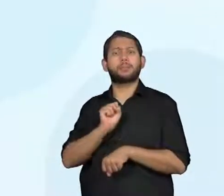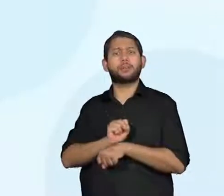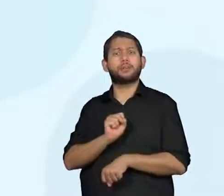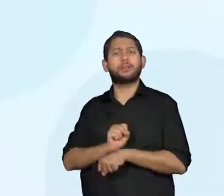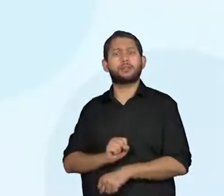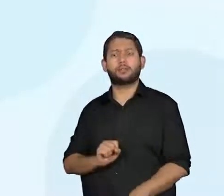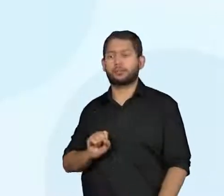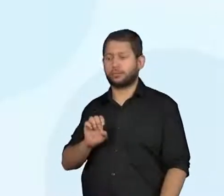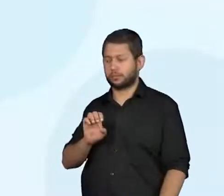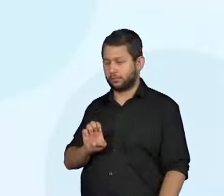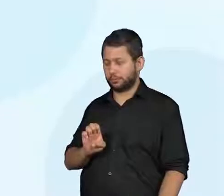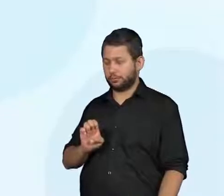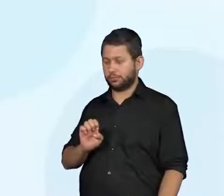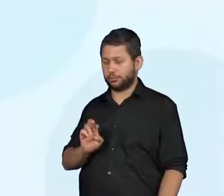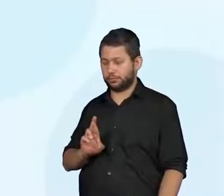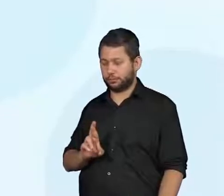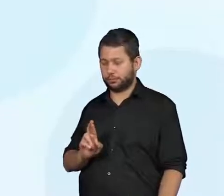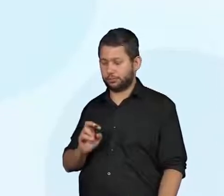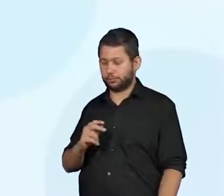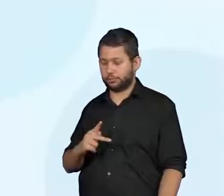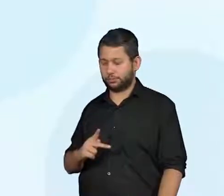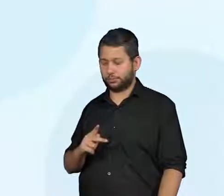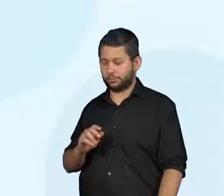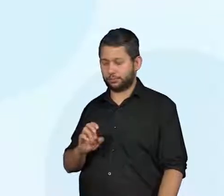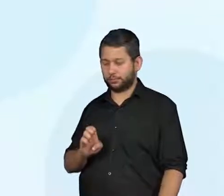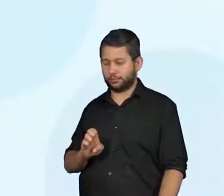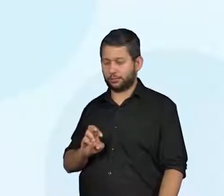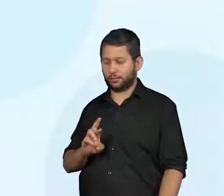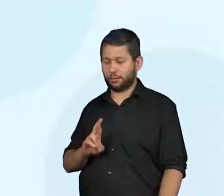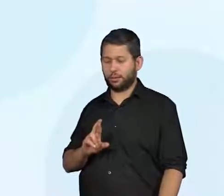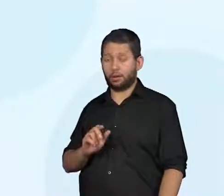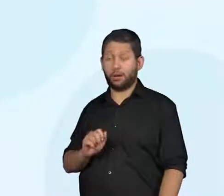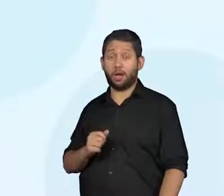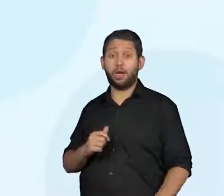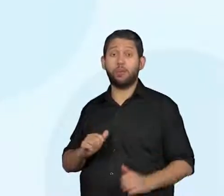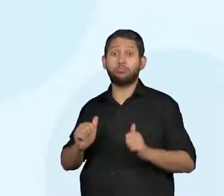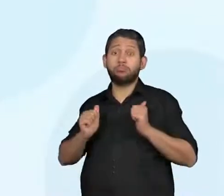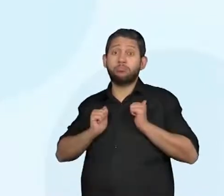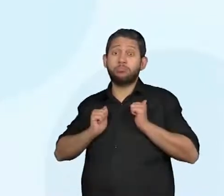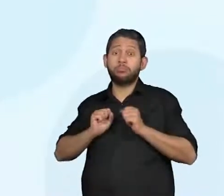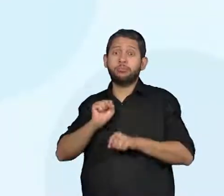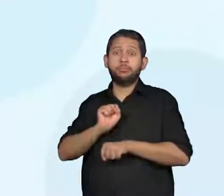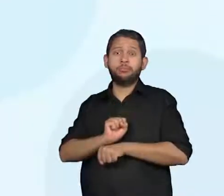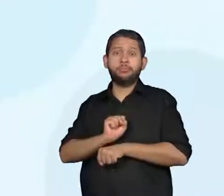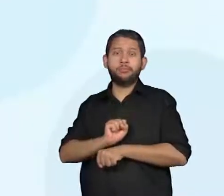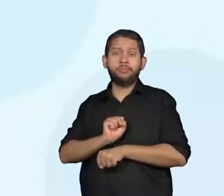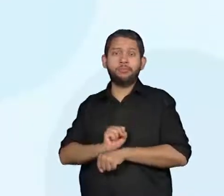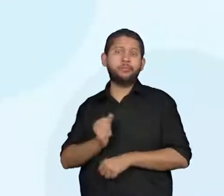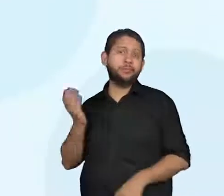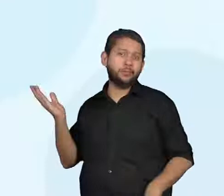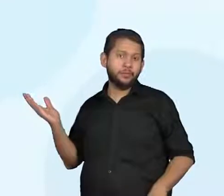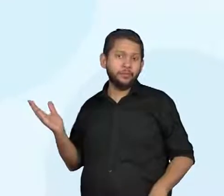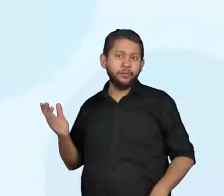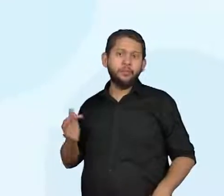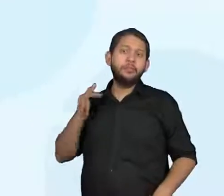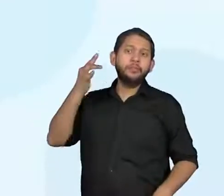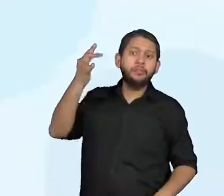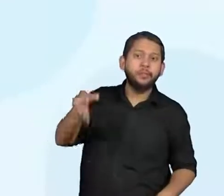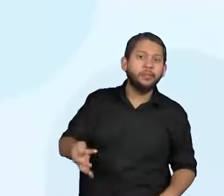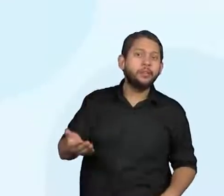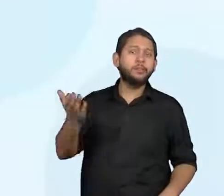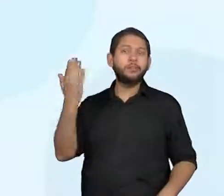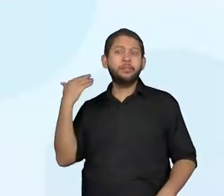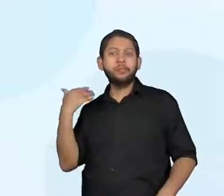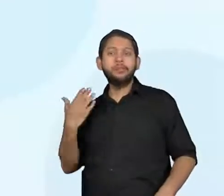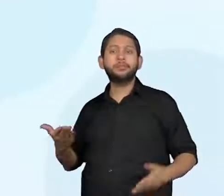Esperar já está no infinitivo. O verbo não está marcando nenhum tempo, nem presente, nem passado, nem futuro.